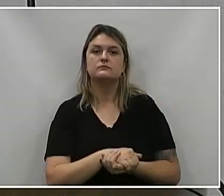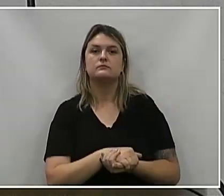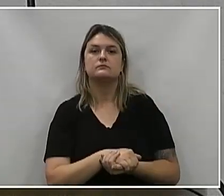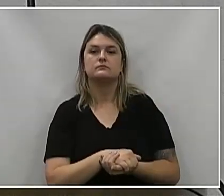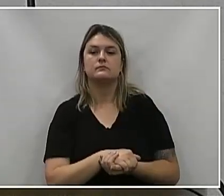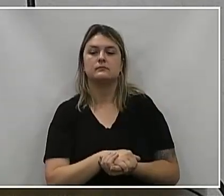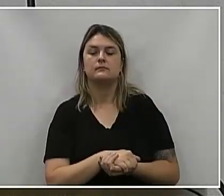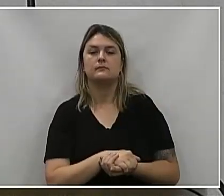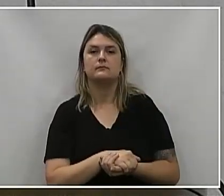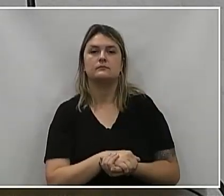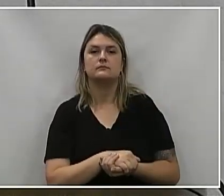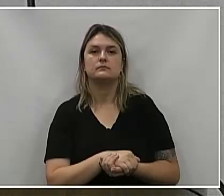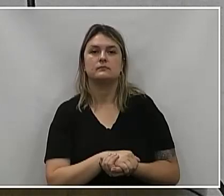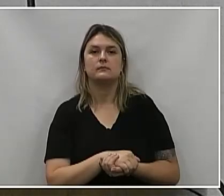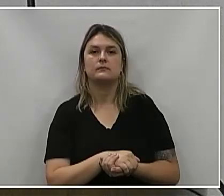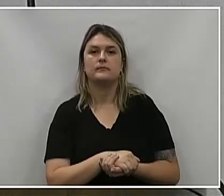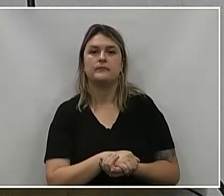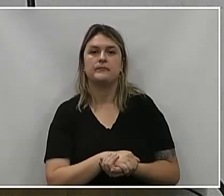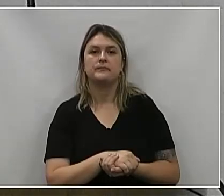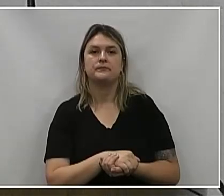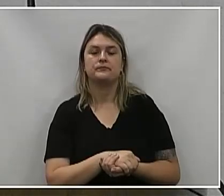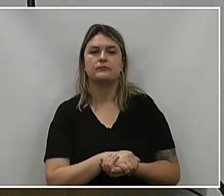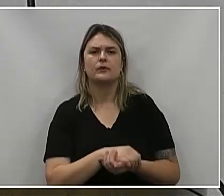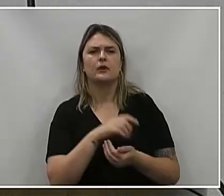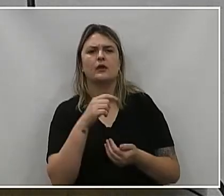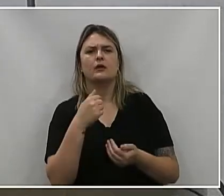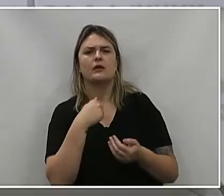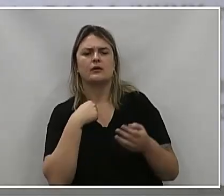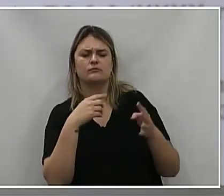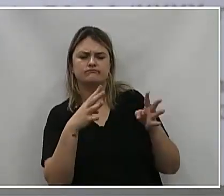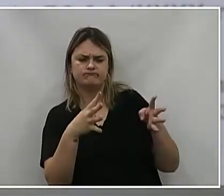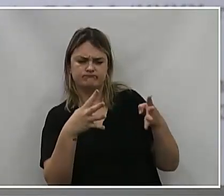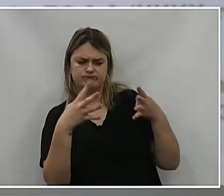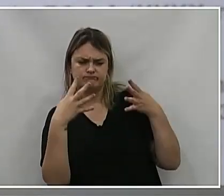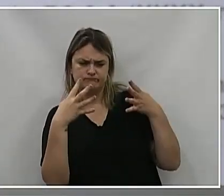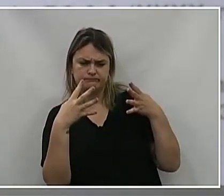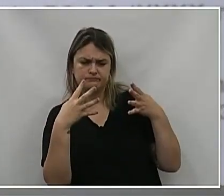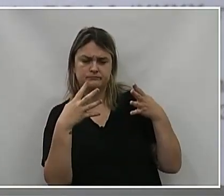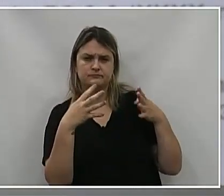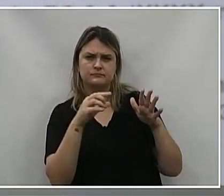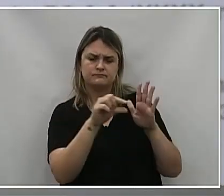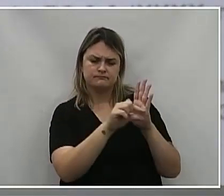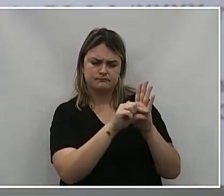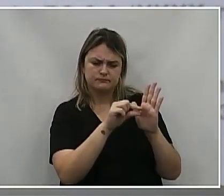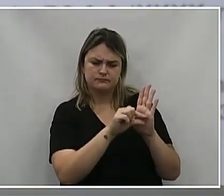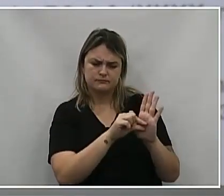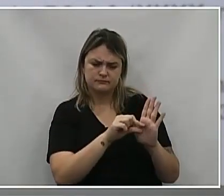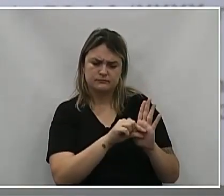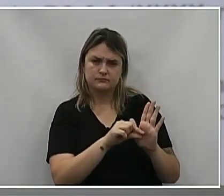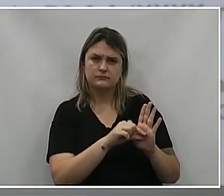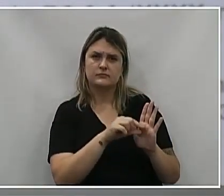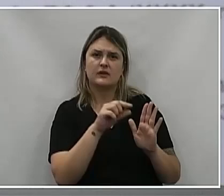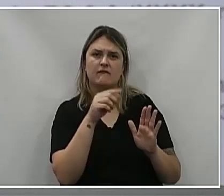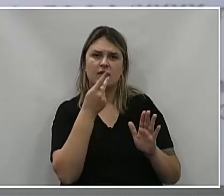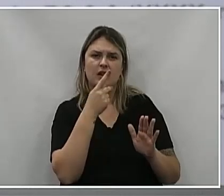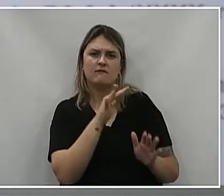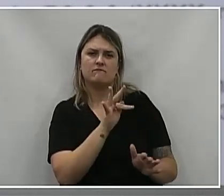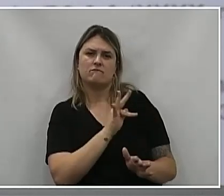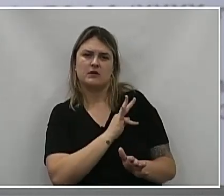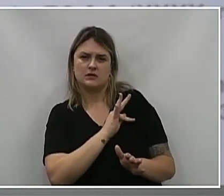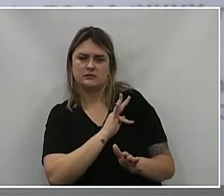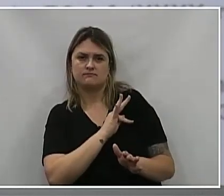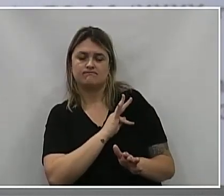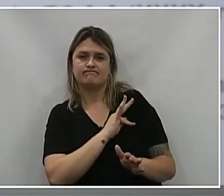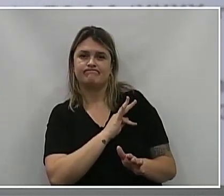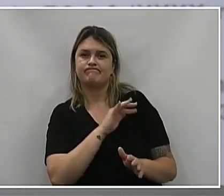teve acesso ao contrato, o que nos chamou a atenção é que nas cláusulas que definiam essas fases,